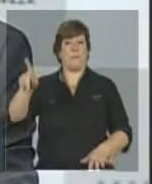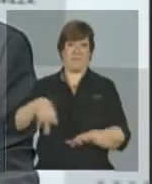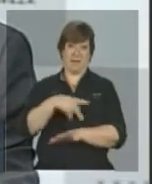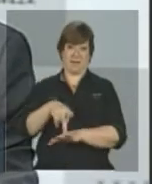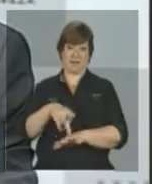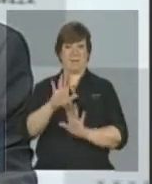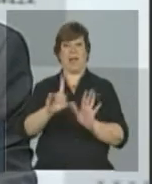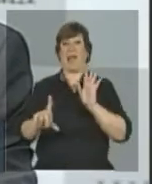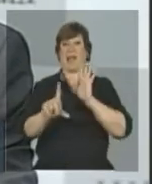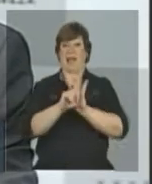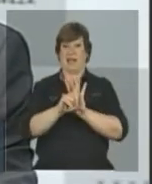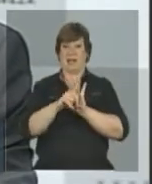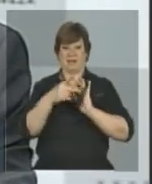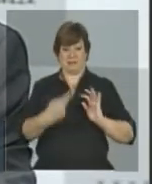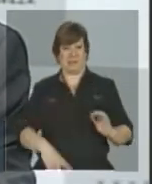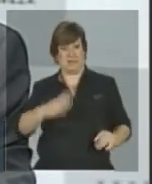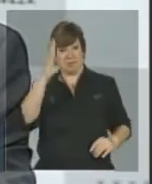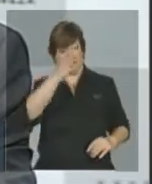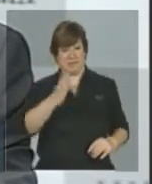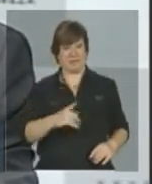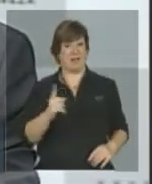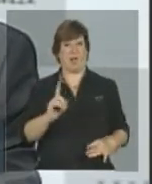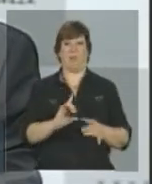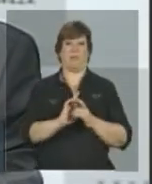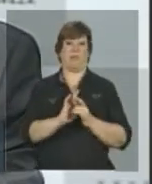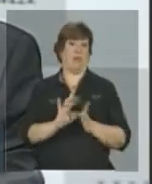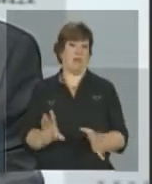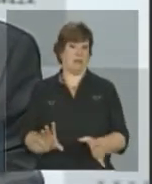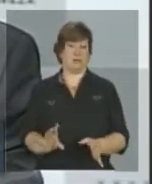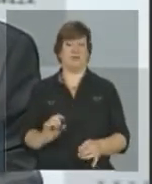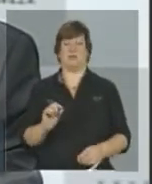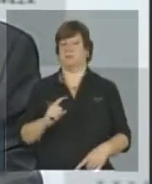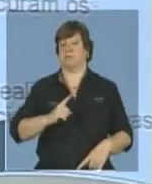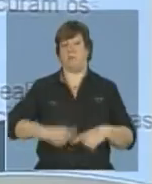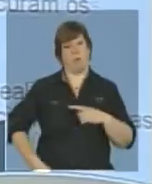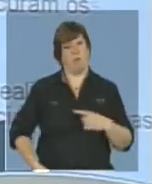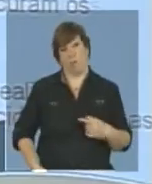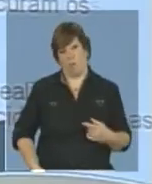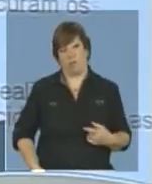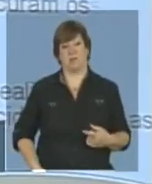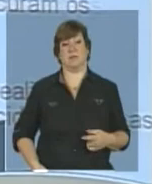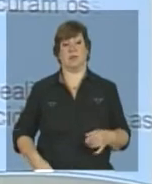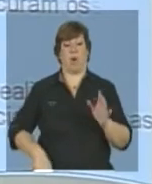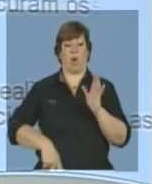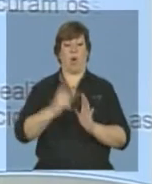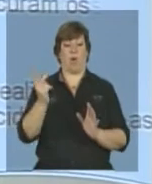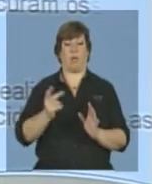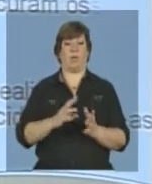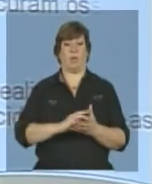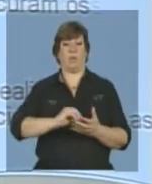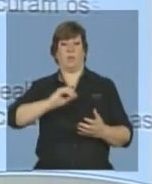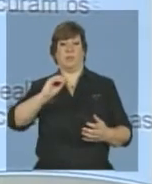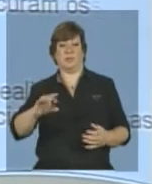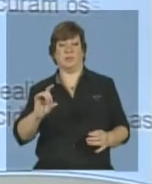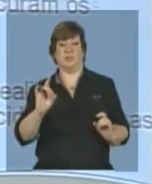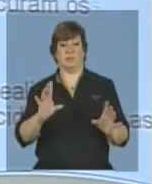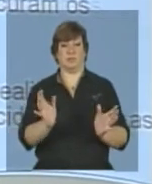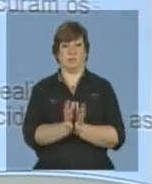brasileira não permite transplantes de não residentes apenas. Então, nós estamos